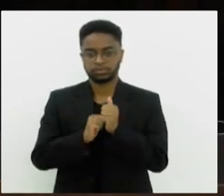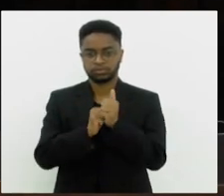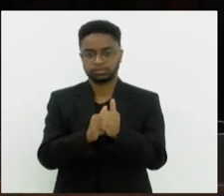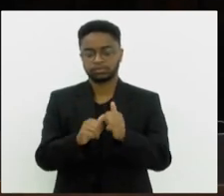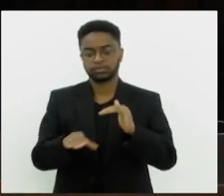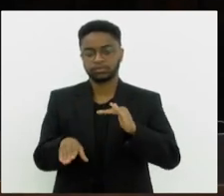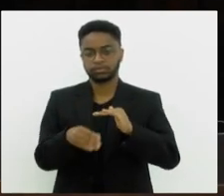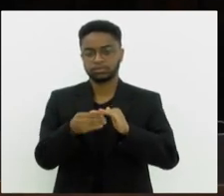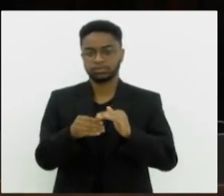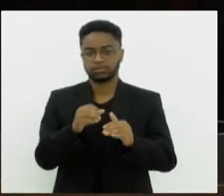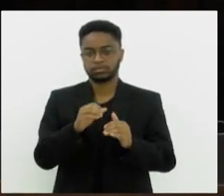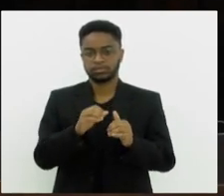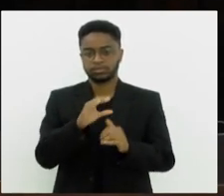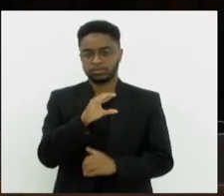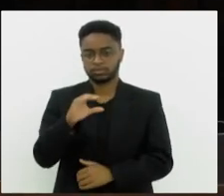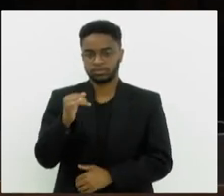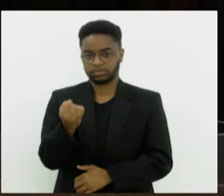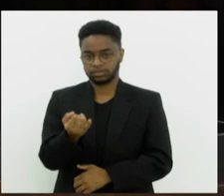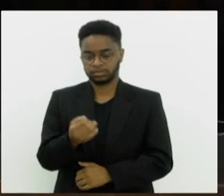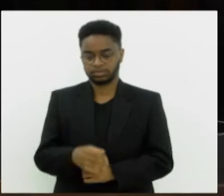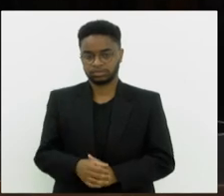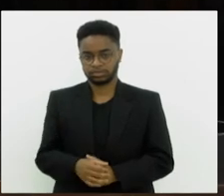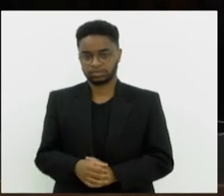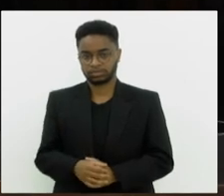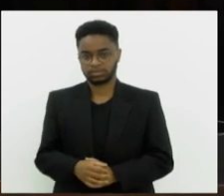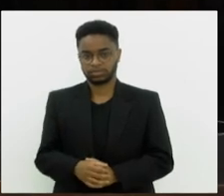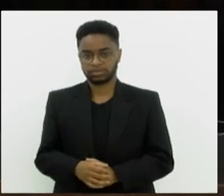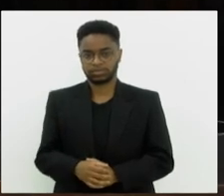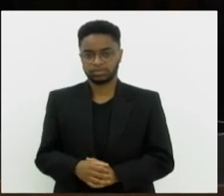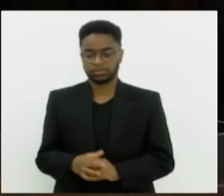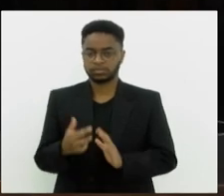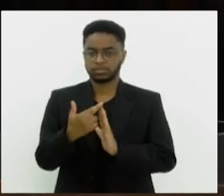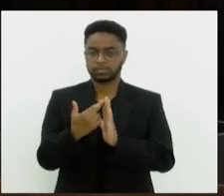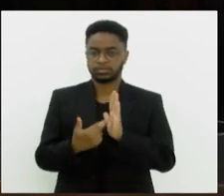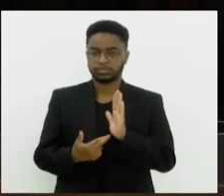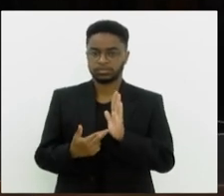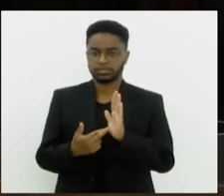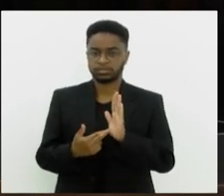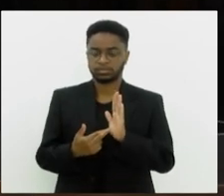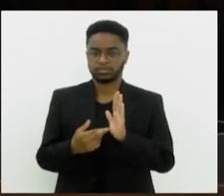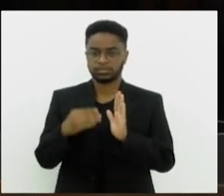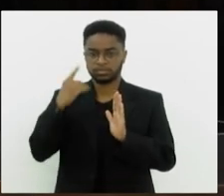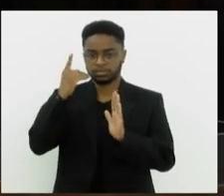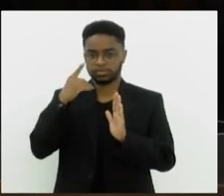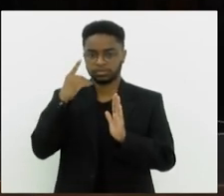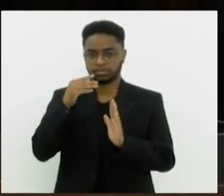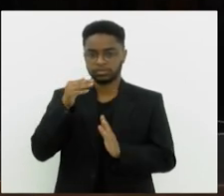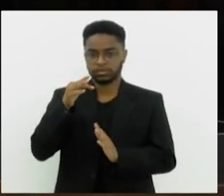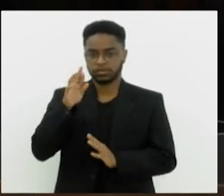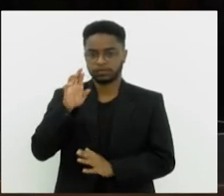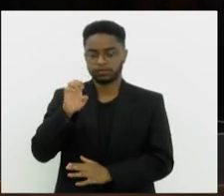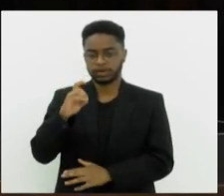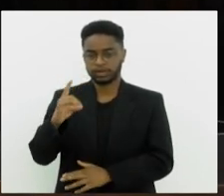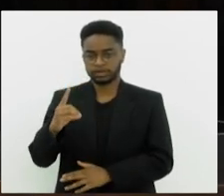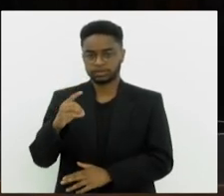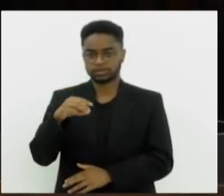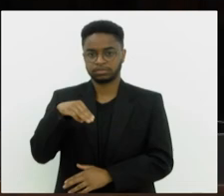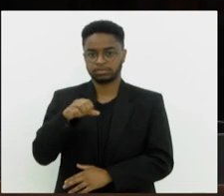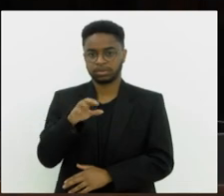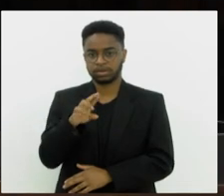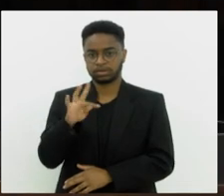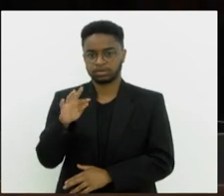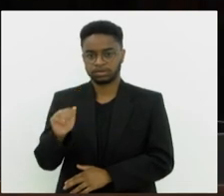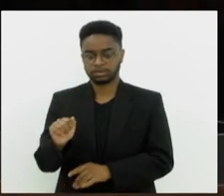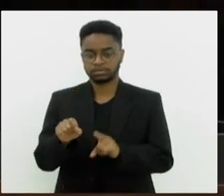da Comissão de Constituição e Justiça. Relatores, deputado Fred Pacheco, Marta Rocha